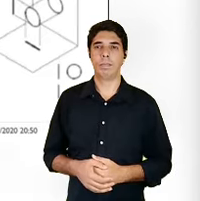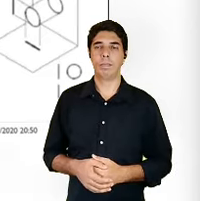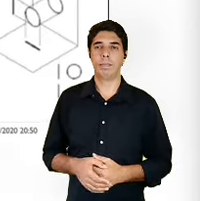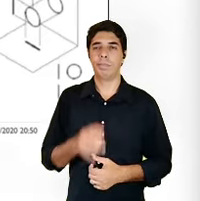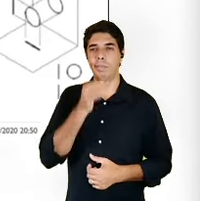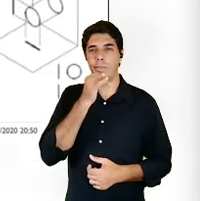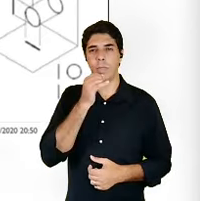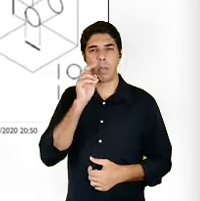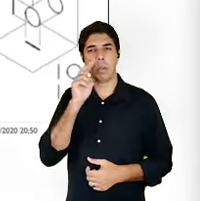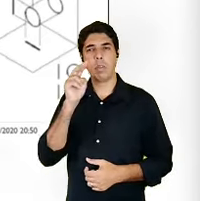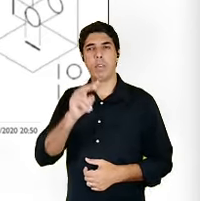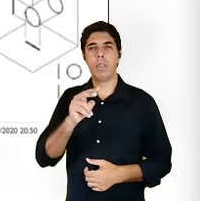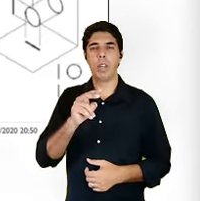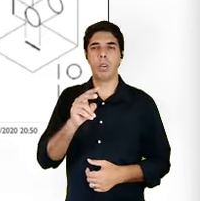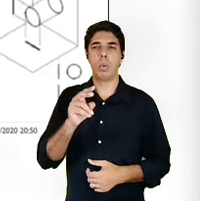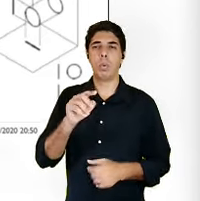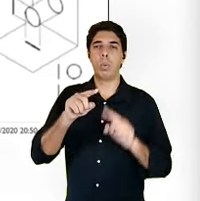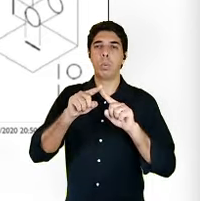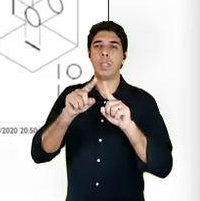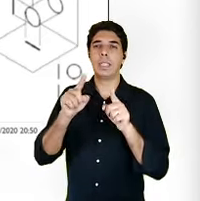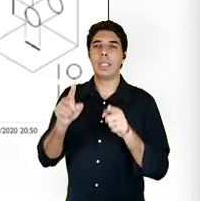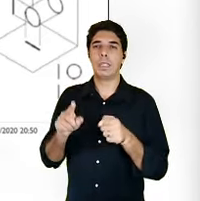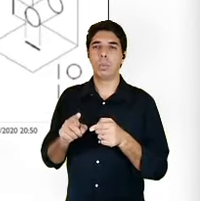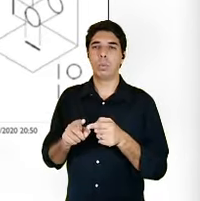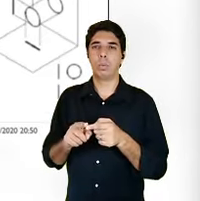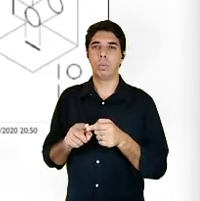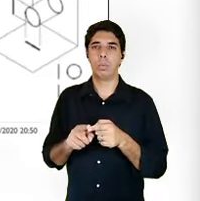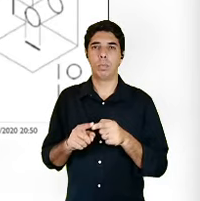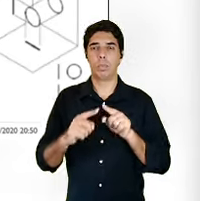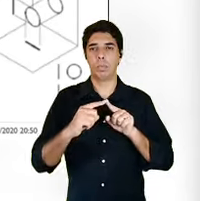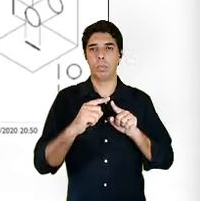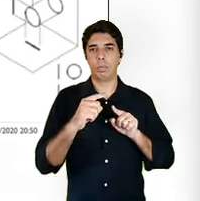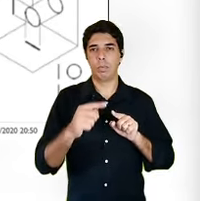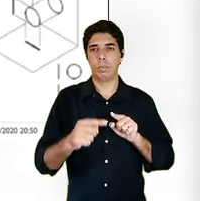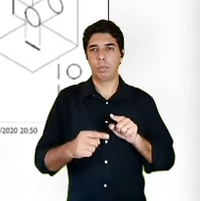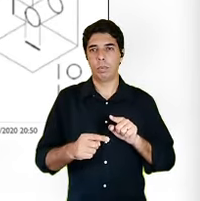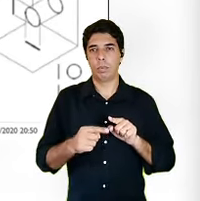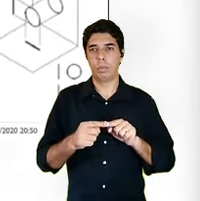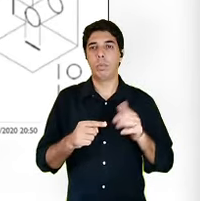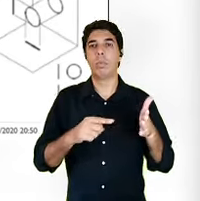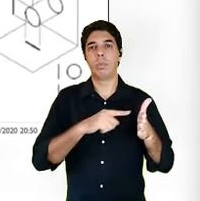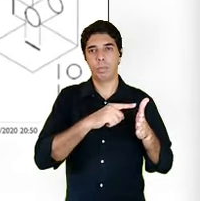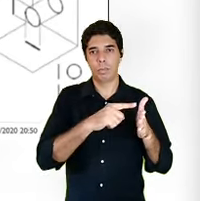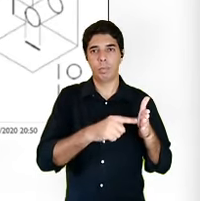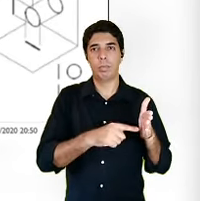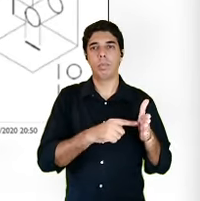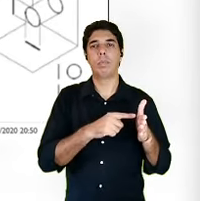Só imaginar novamente como se você estivesse vendo aqui de cima, né? Que você conseguiria ver de